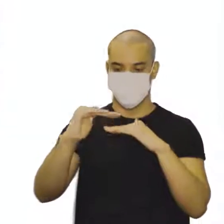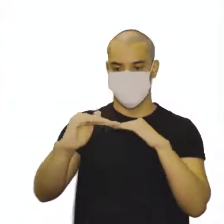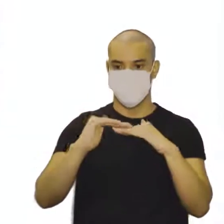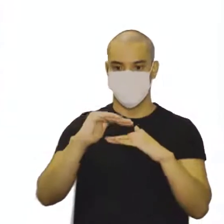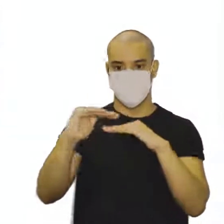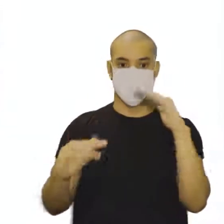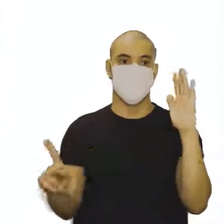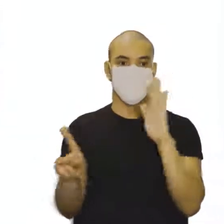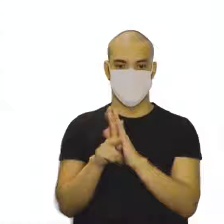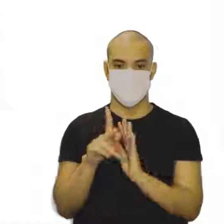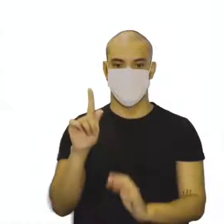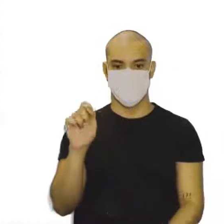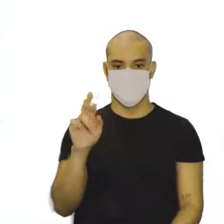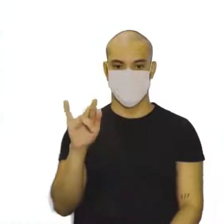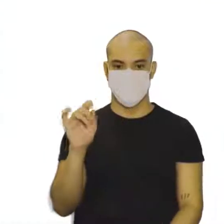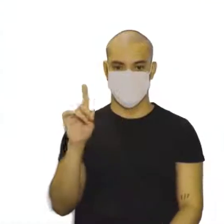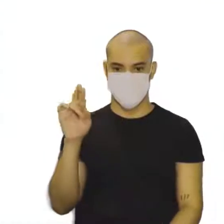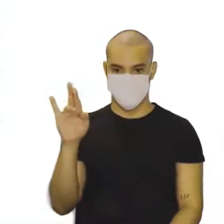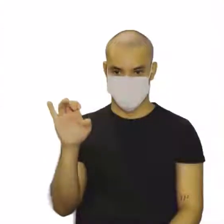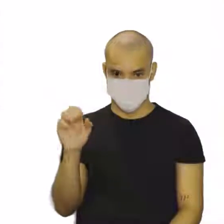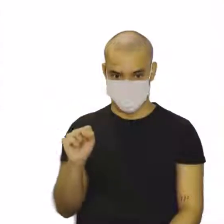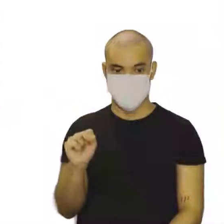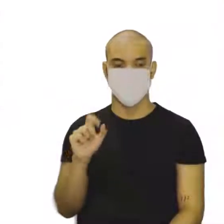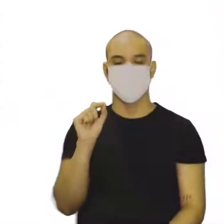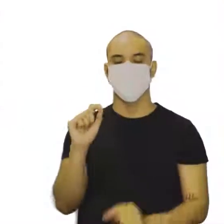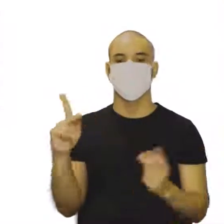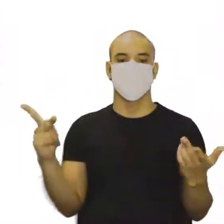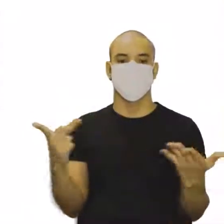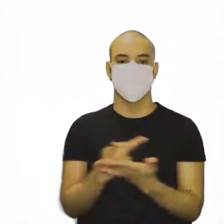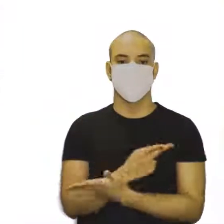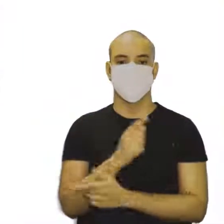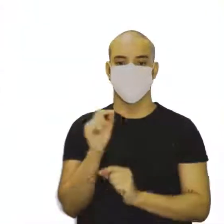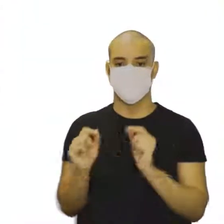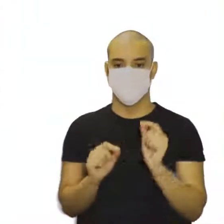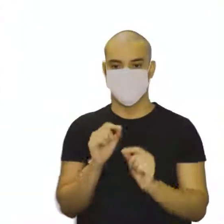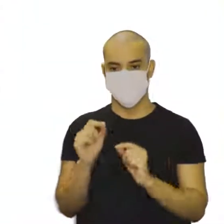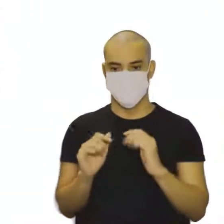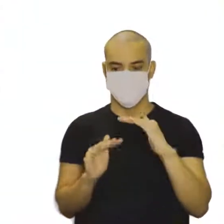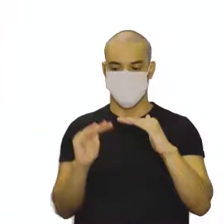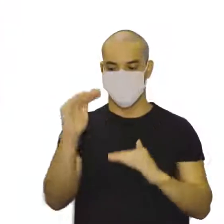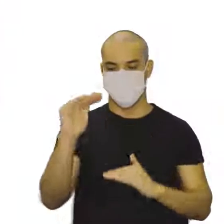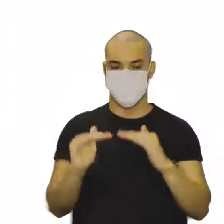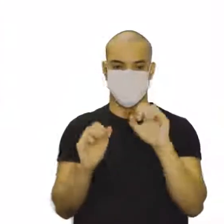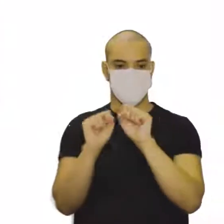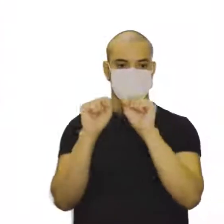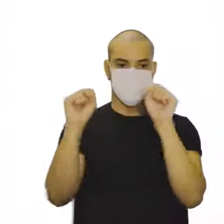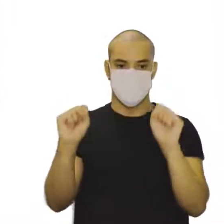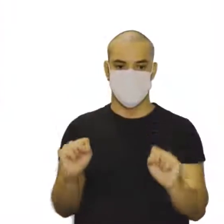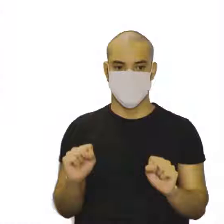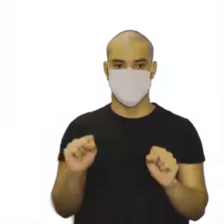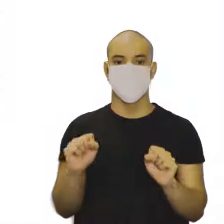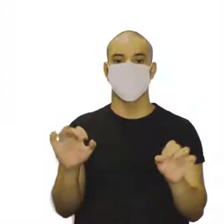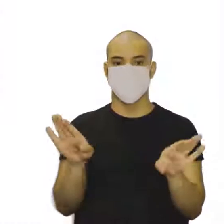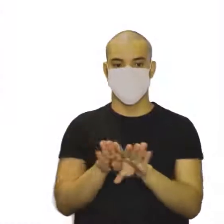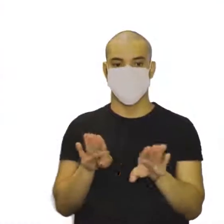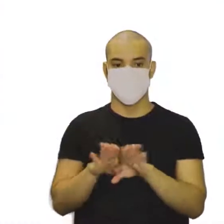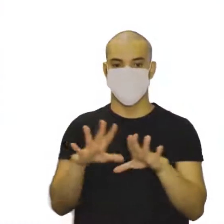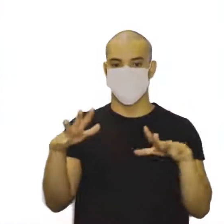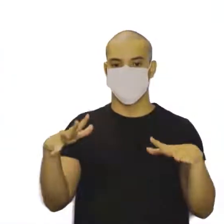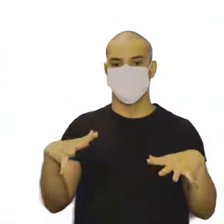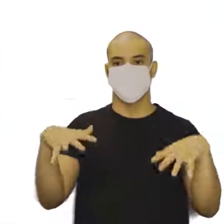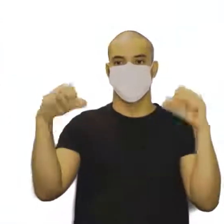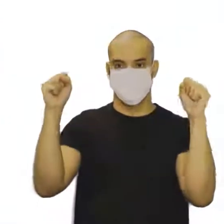de geradores, ok? Isto pode causar desagregação do sistema e a